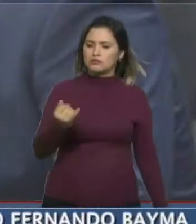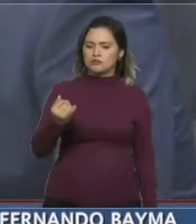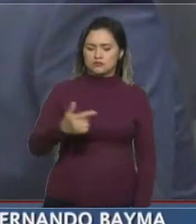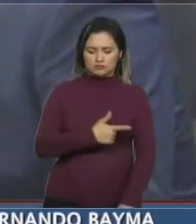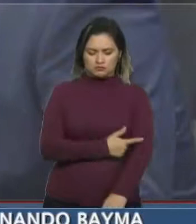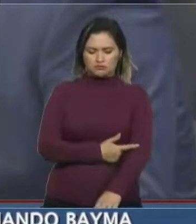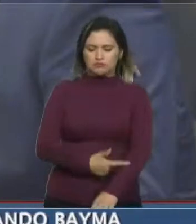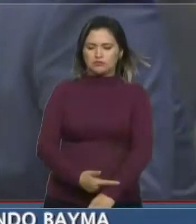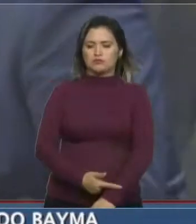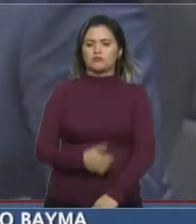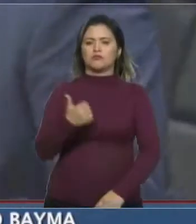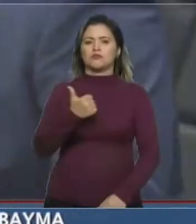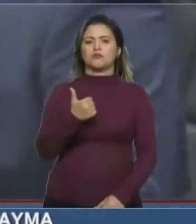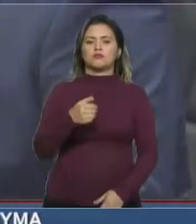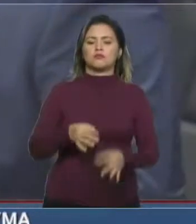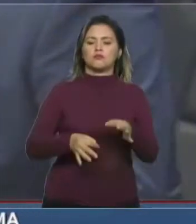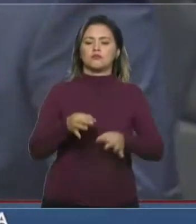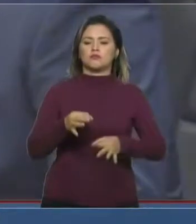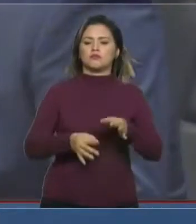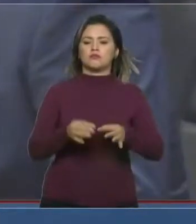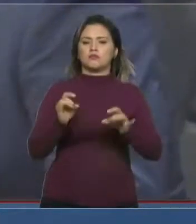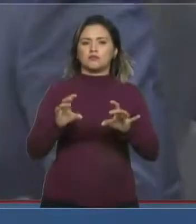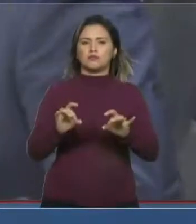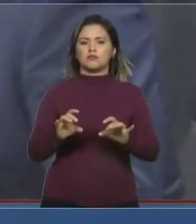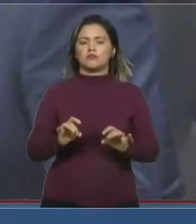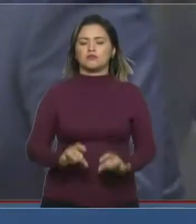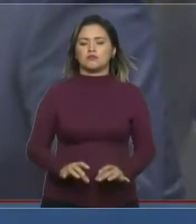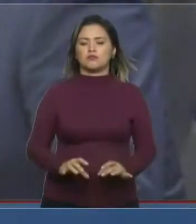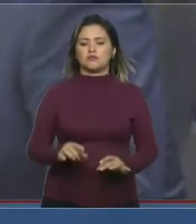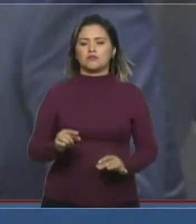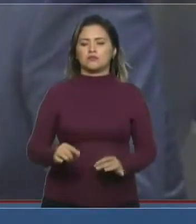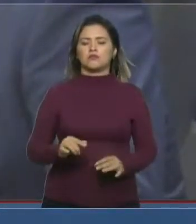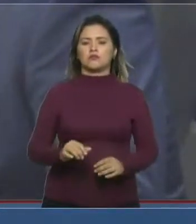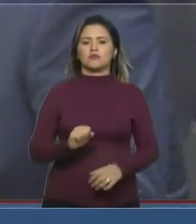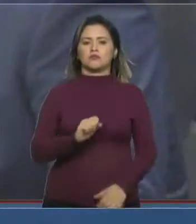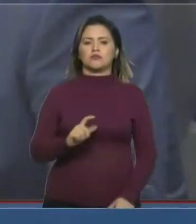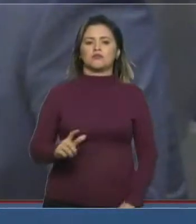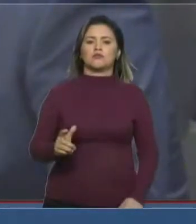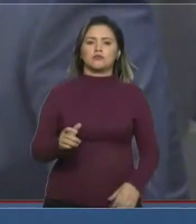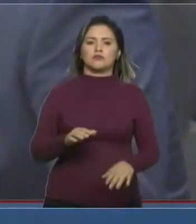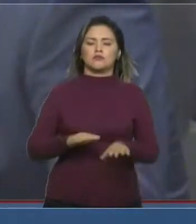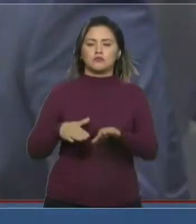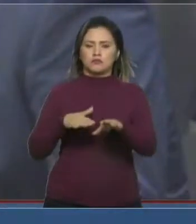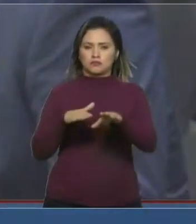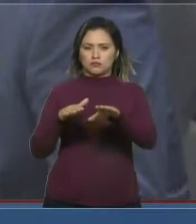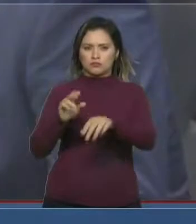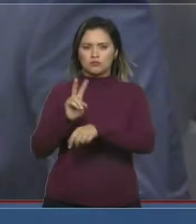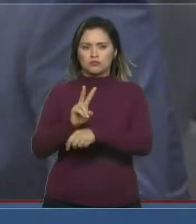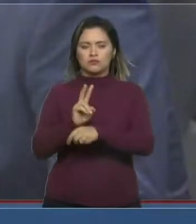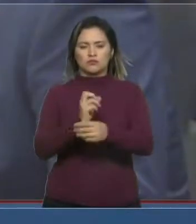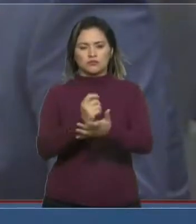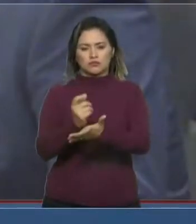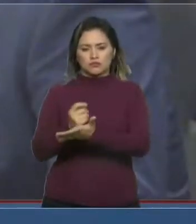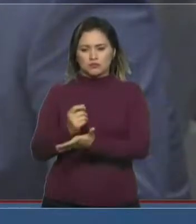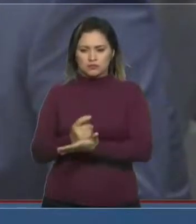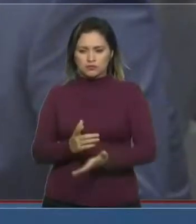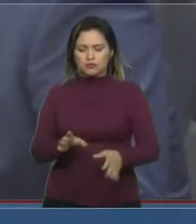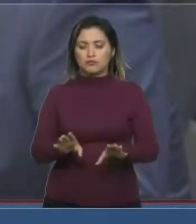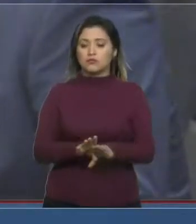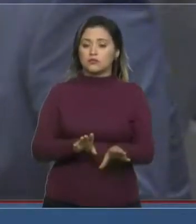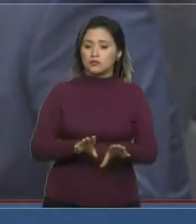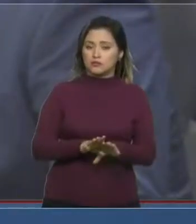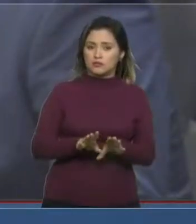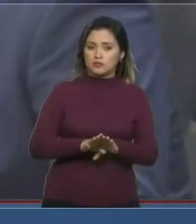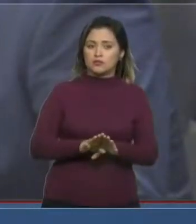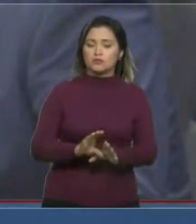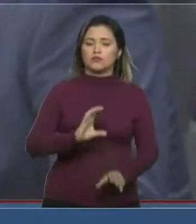primeiros juizados especiais na capital, inclusive nas áreas de trânsito e de defesa do consumidor, afora os das comarcas de